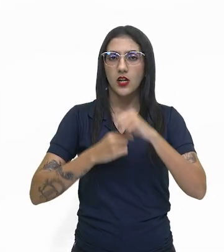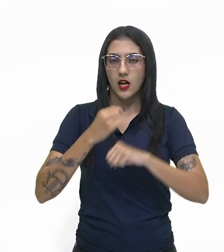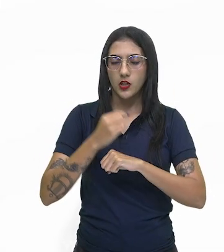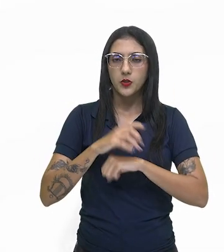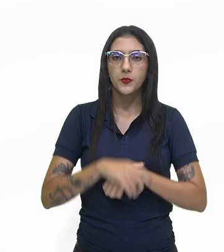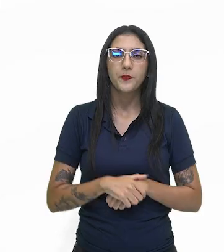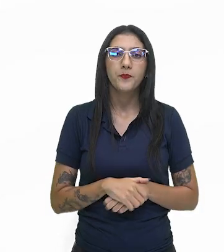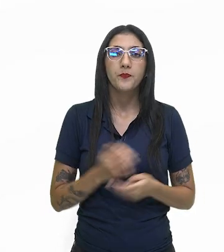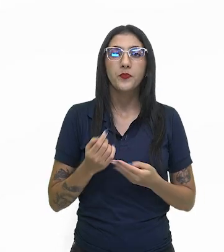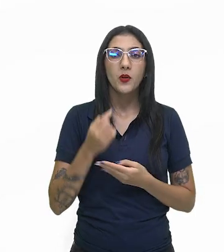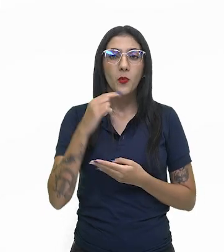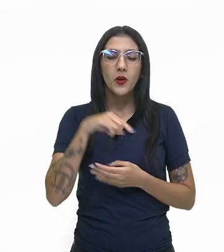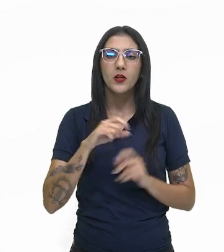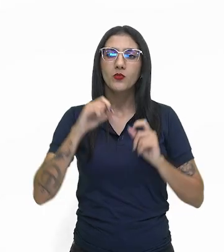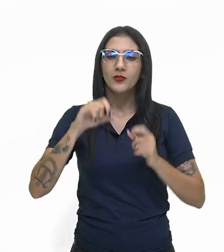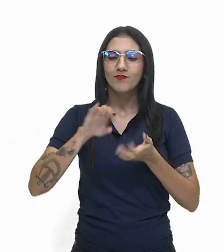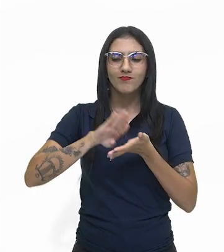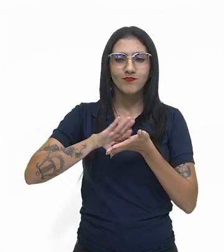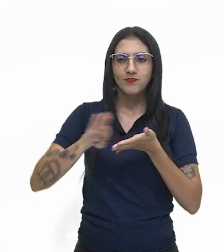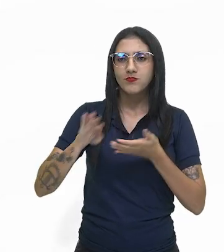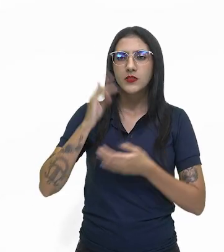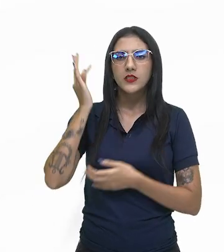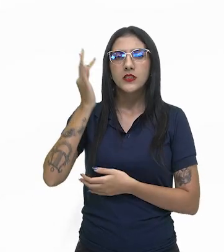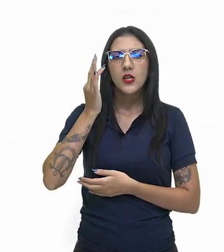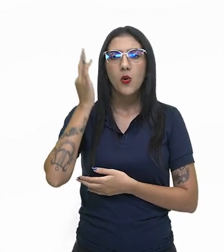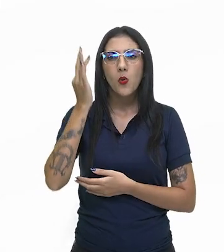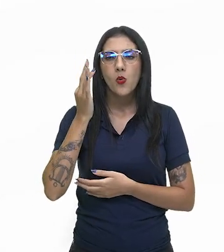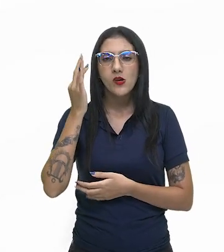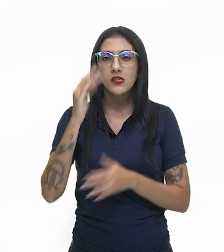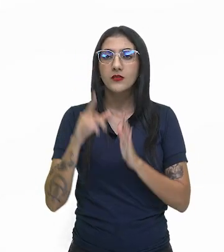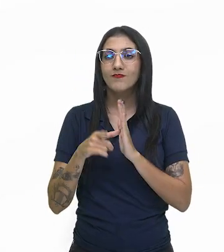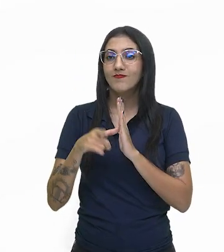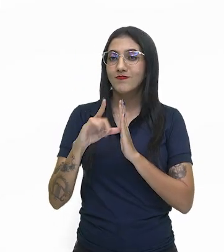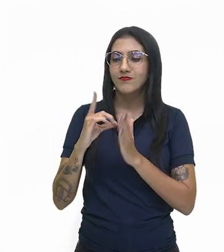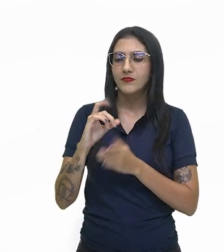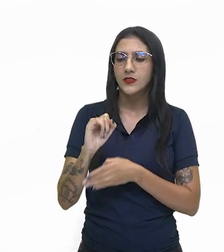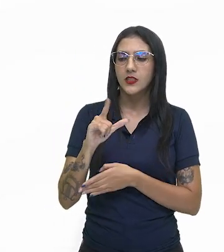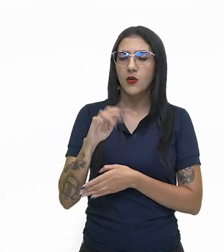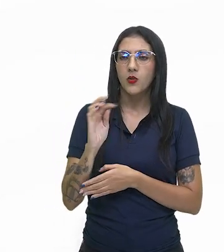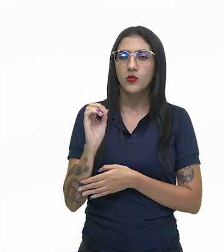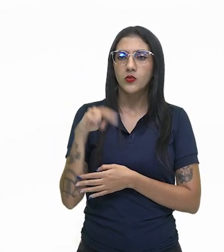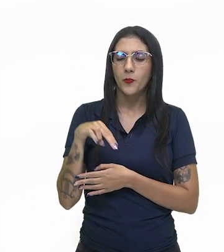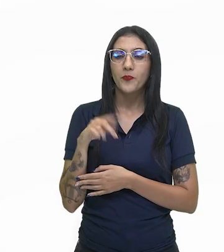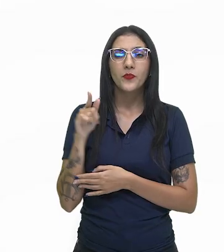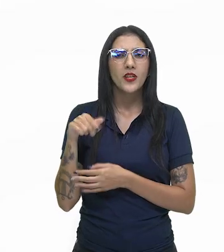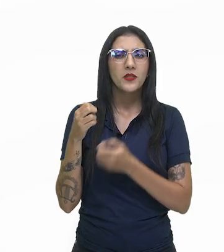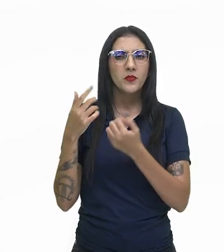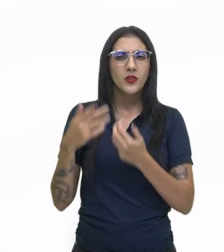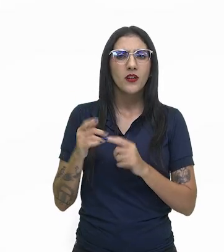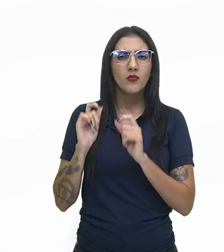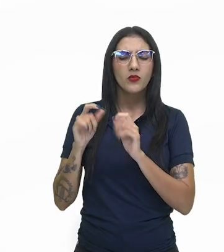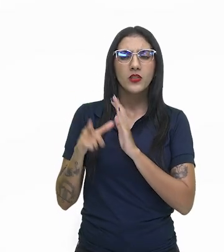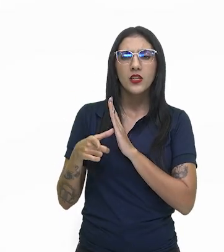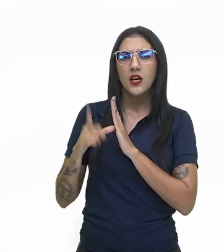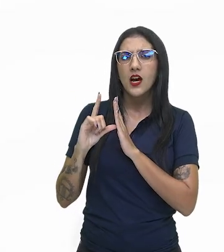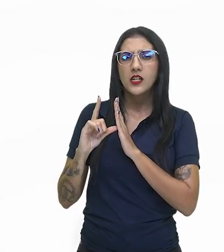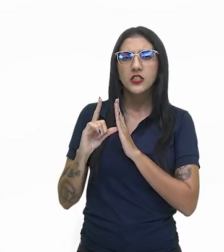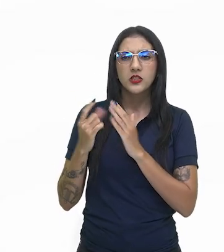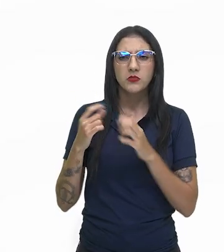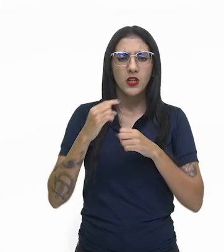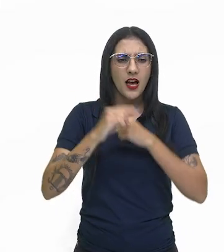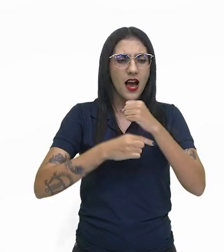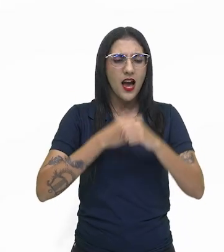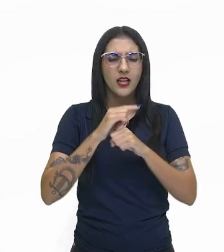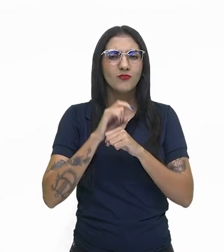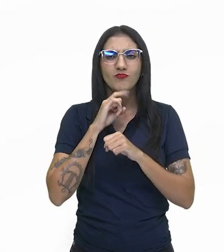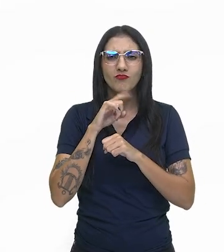Thompson derruba a teoria de John Dalton, onde dizia que o átomo era